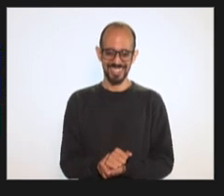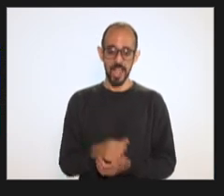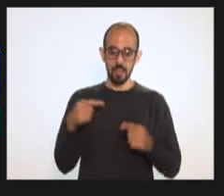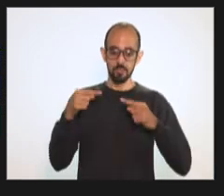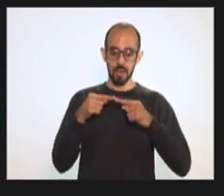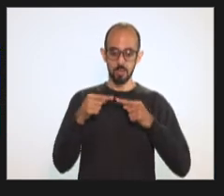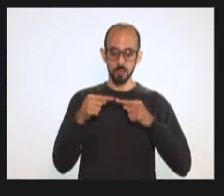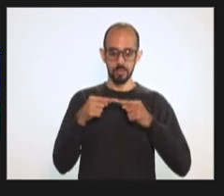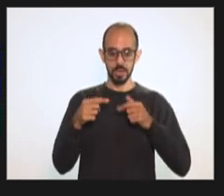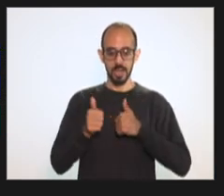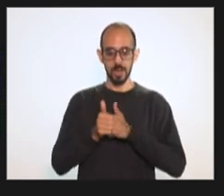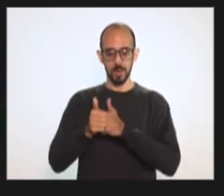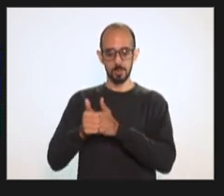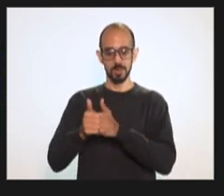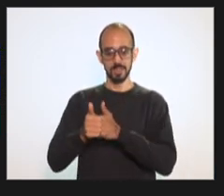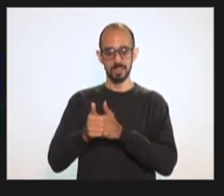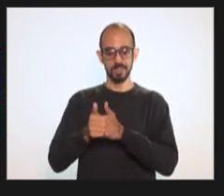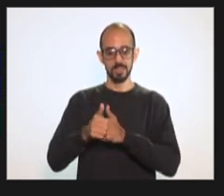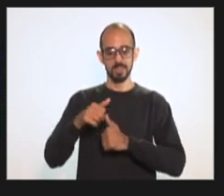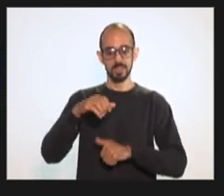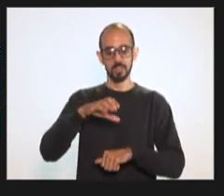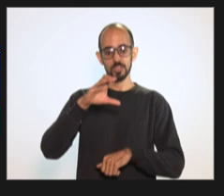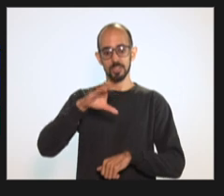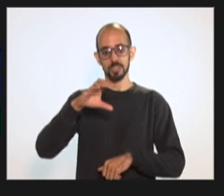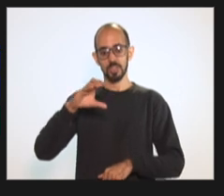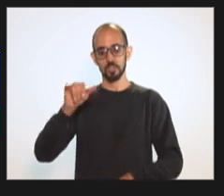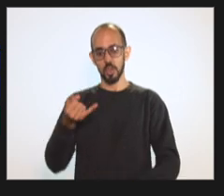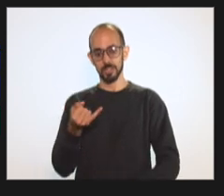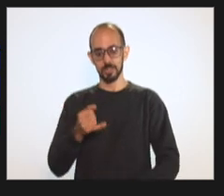Favorável, acompanhando o substituto da CCJ.